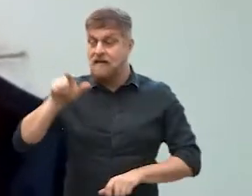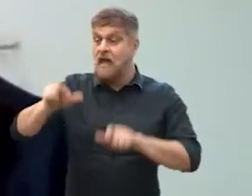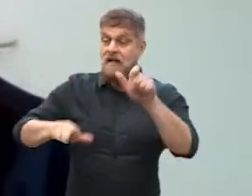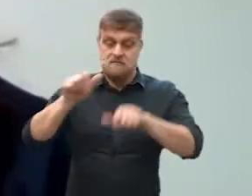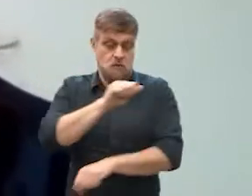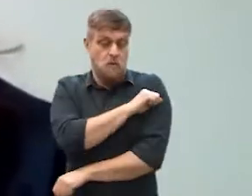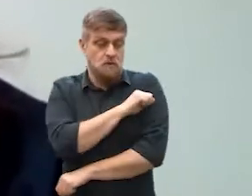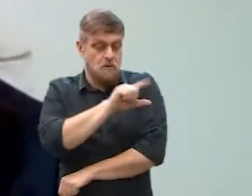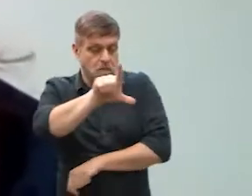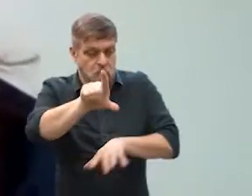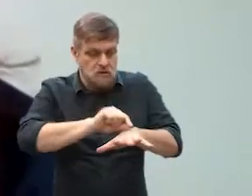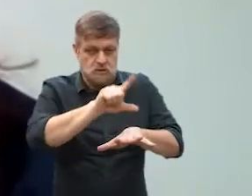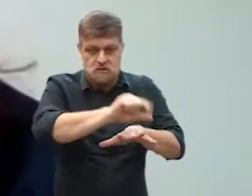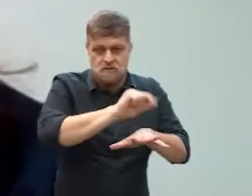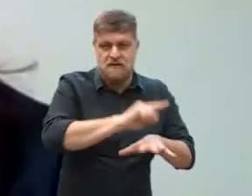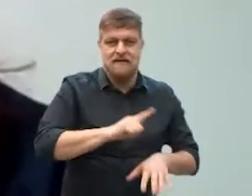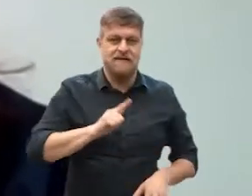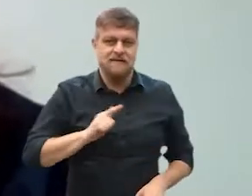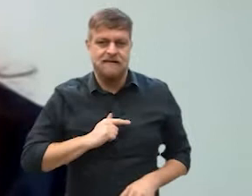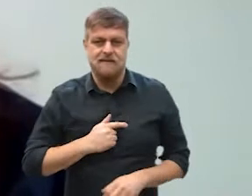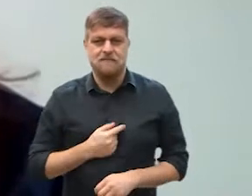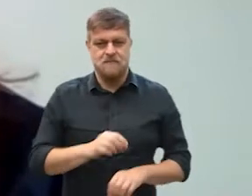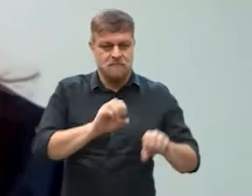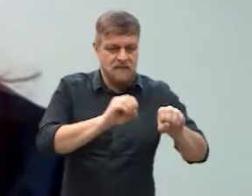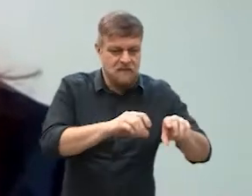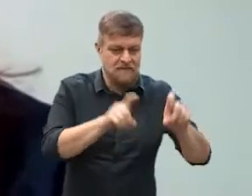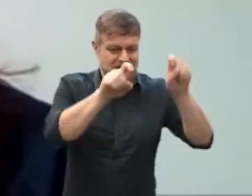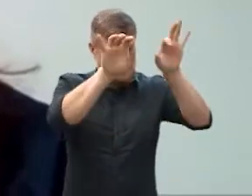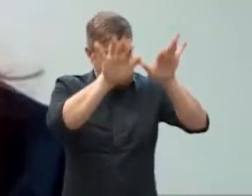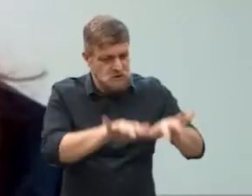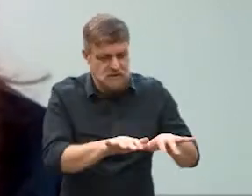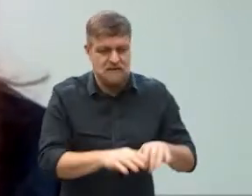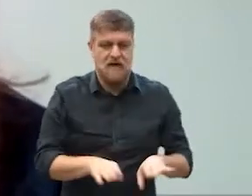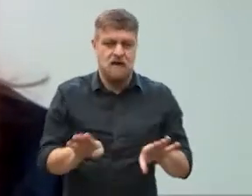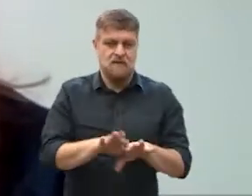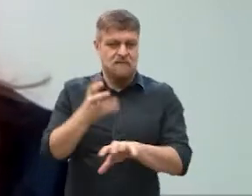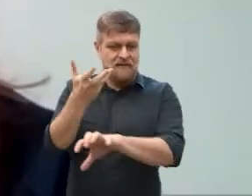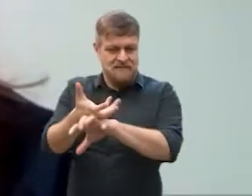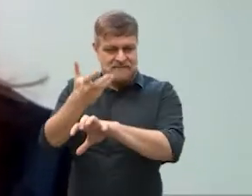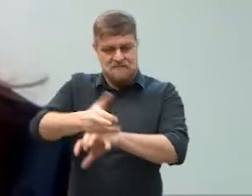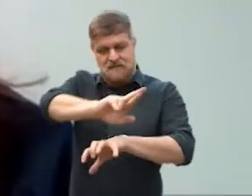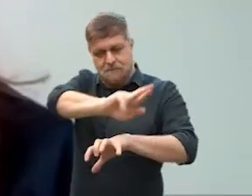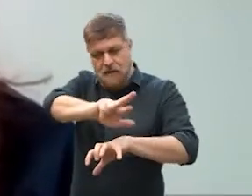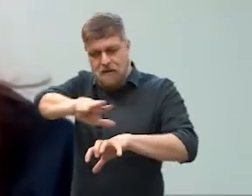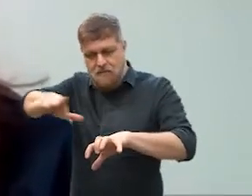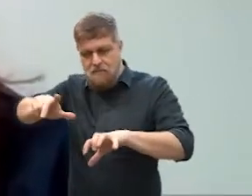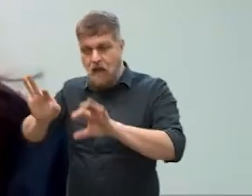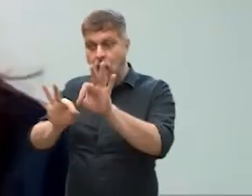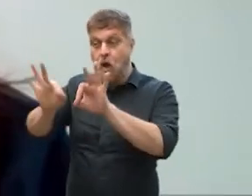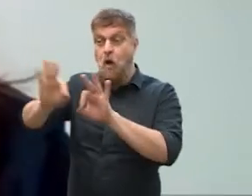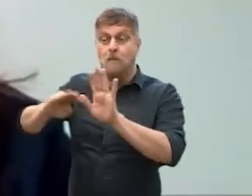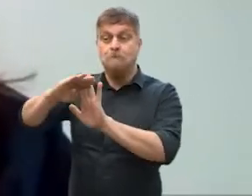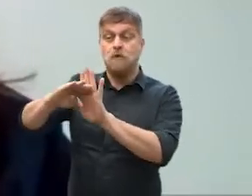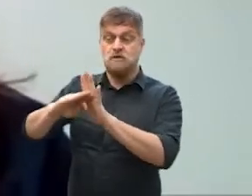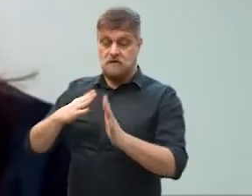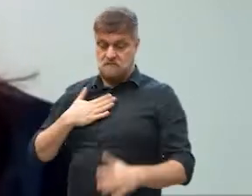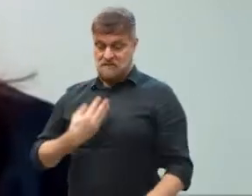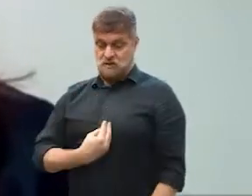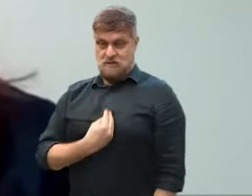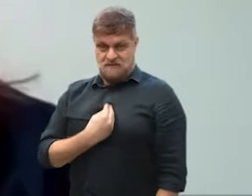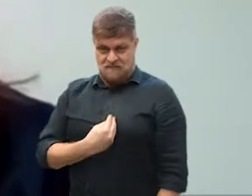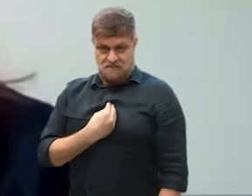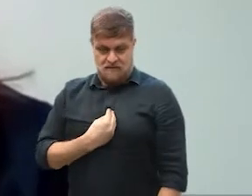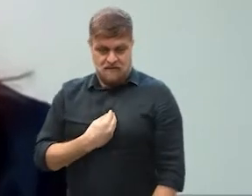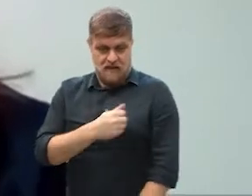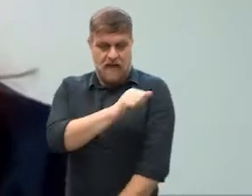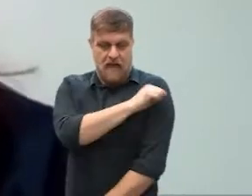social, criatividade e inovação, educação digital e até o próprio projeto de vida, né? A gente trabalha isso. E